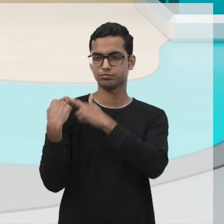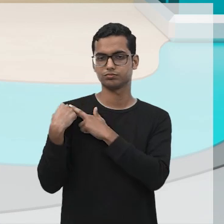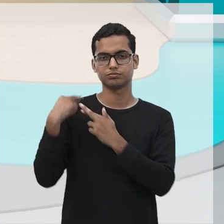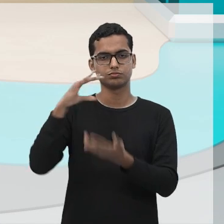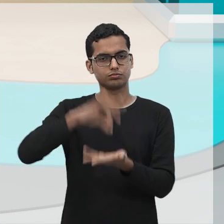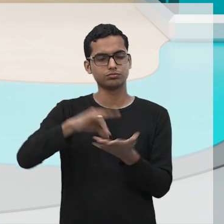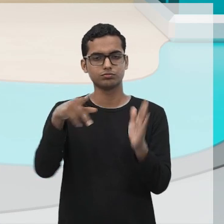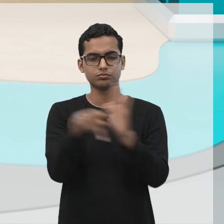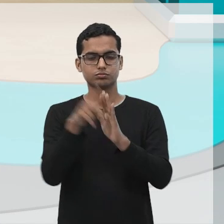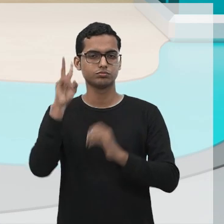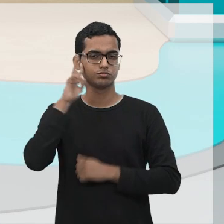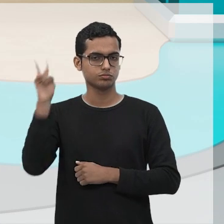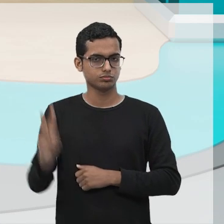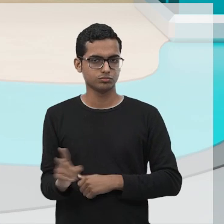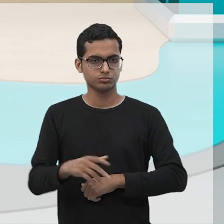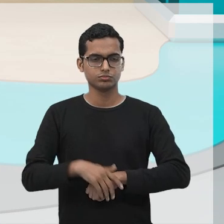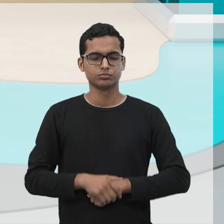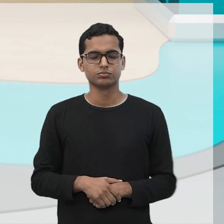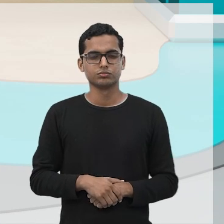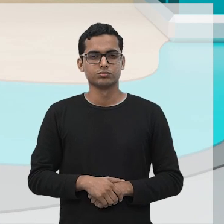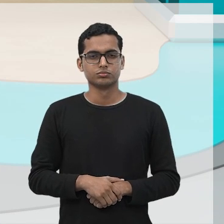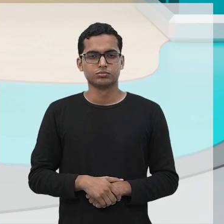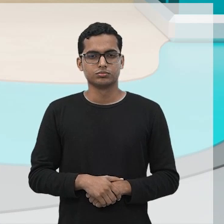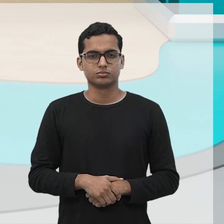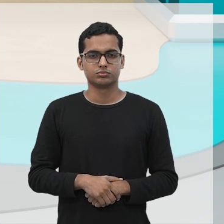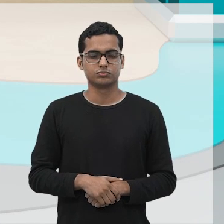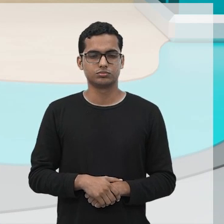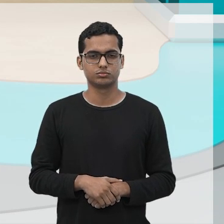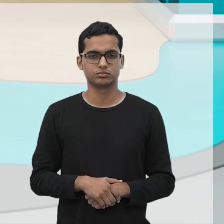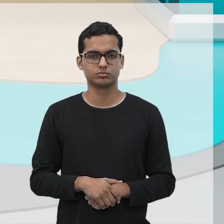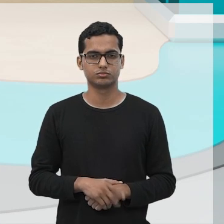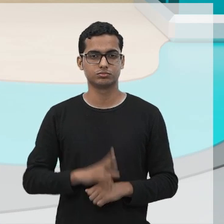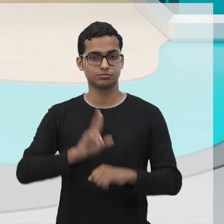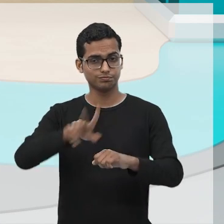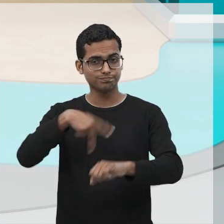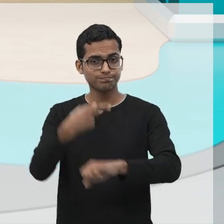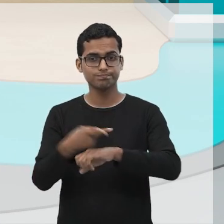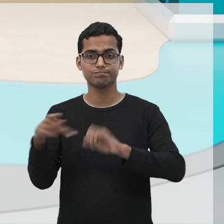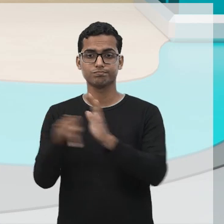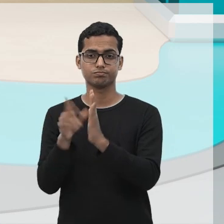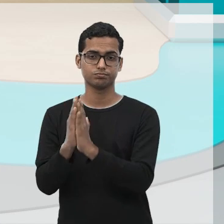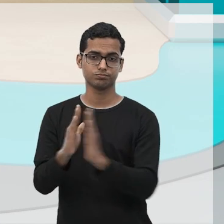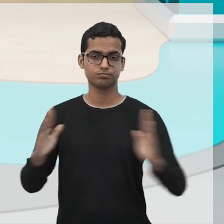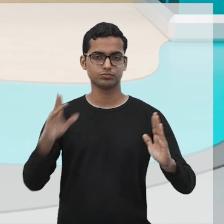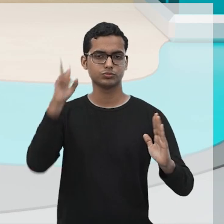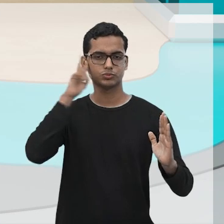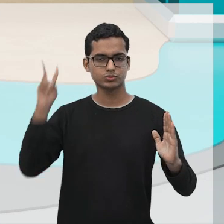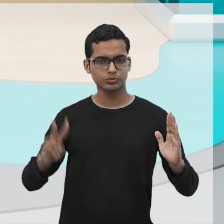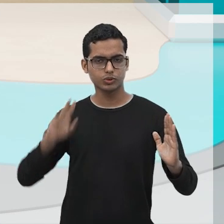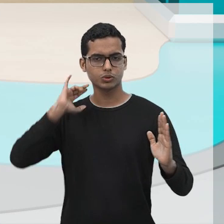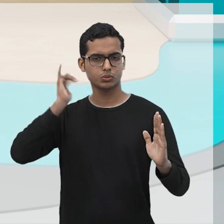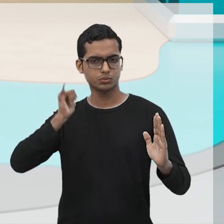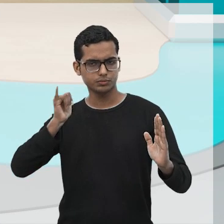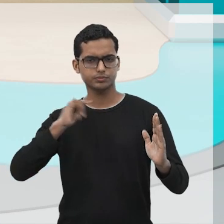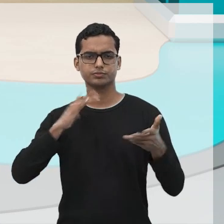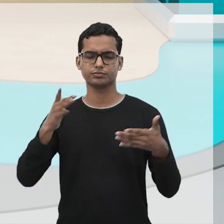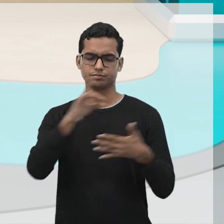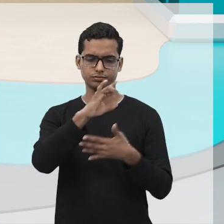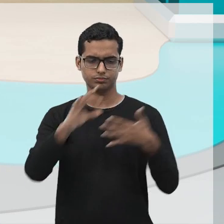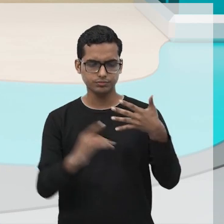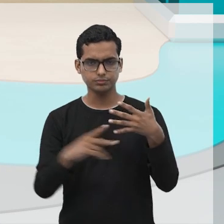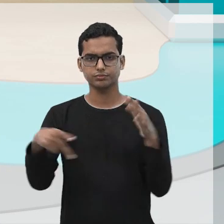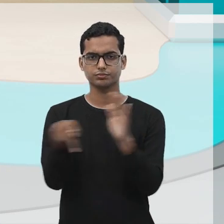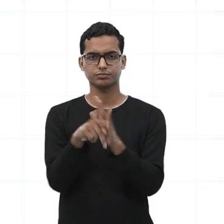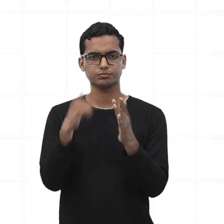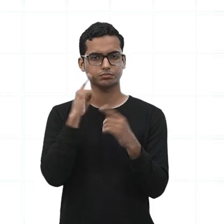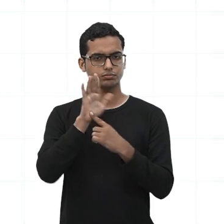história, certo? E depois vem o quê? O enredo. Então, a gente vai mostrar para vocês um a um o que vão ser os elementos